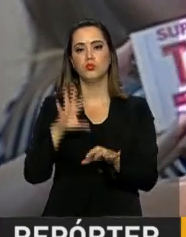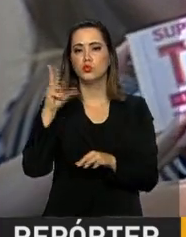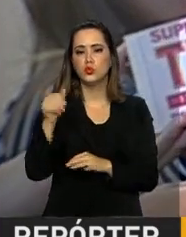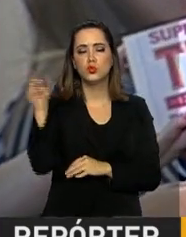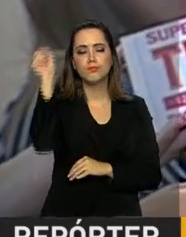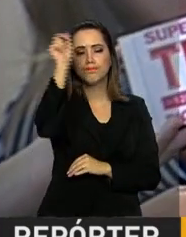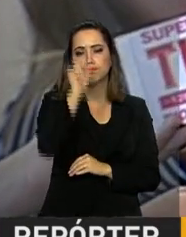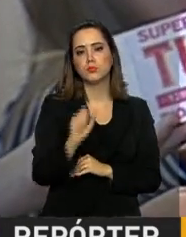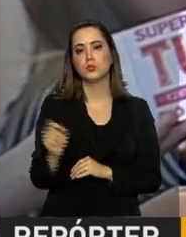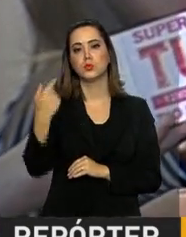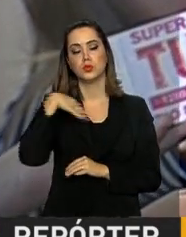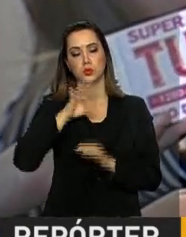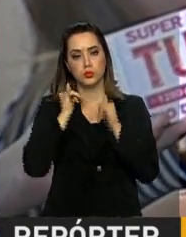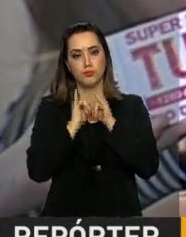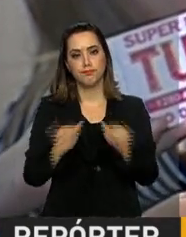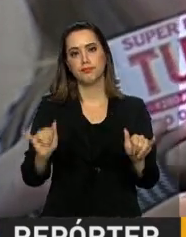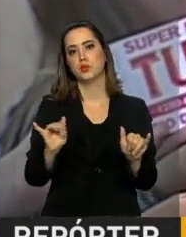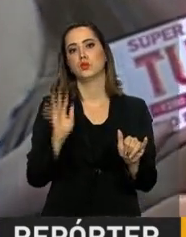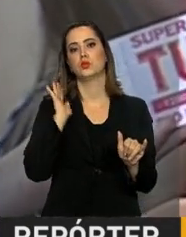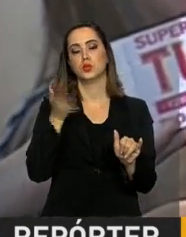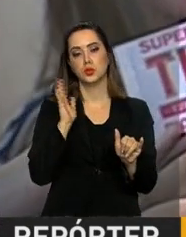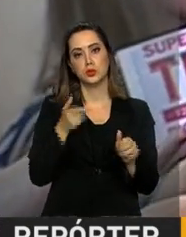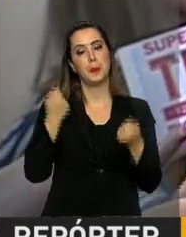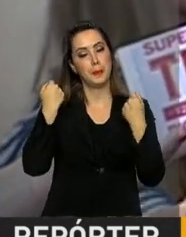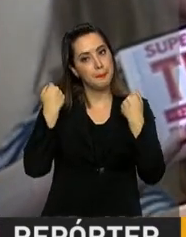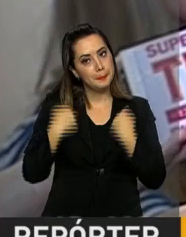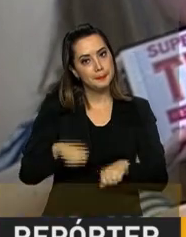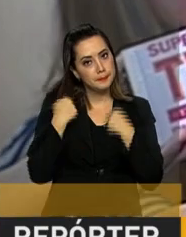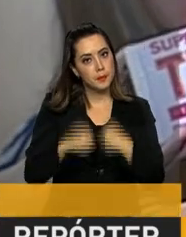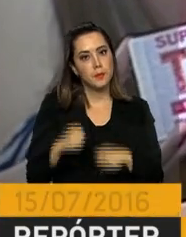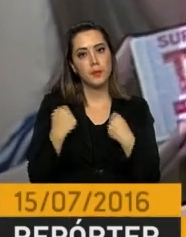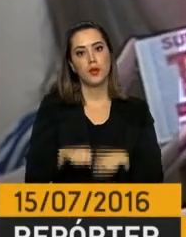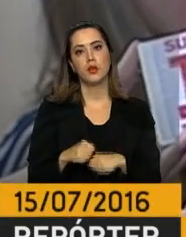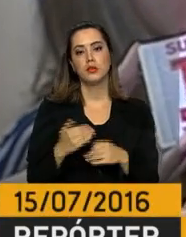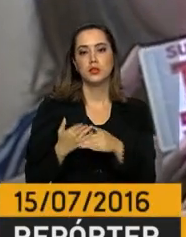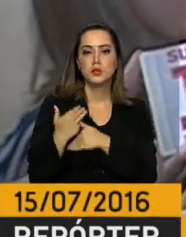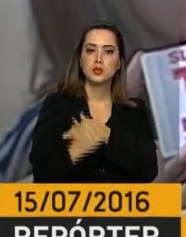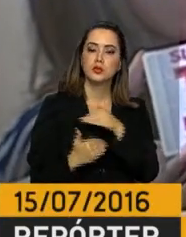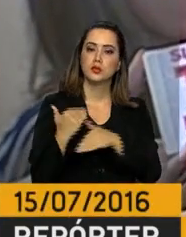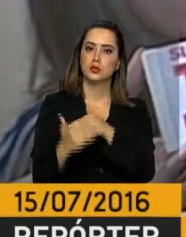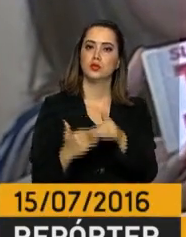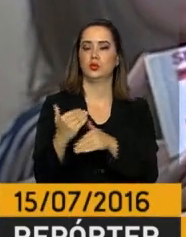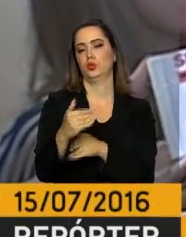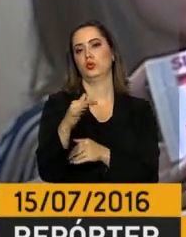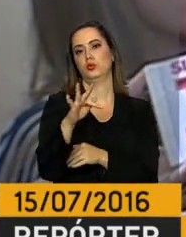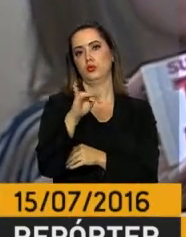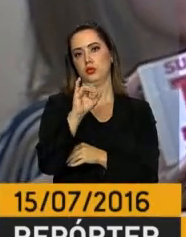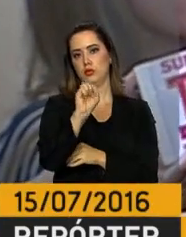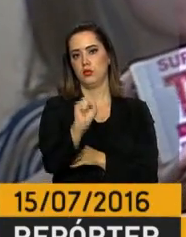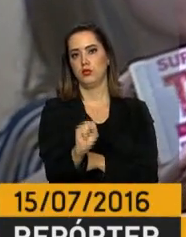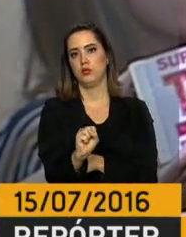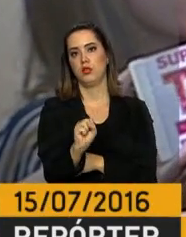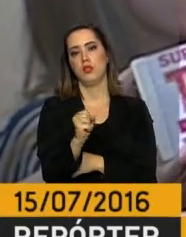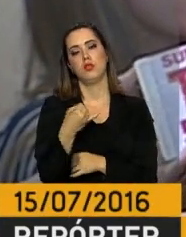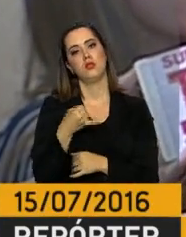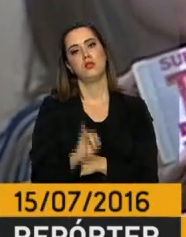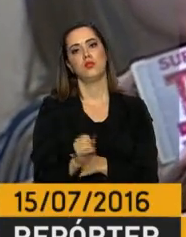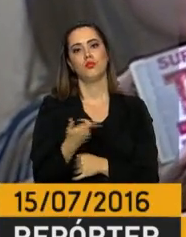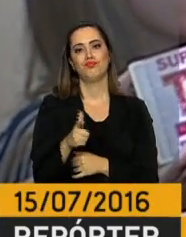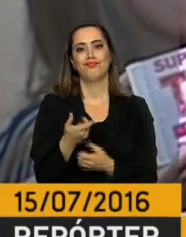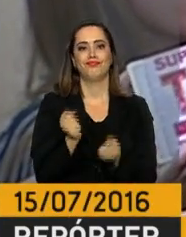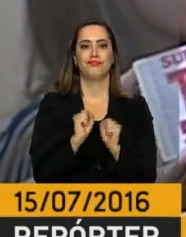colocamos claramente de que essa medida era a garantia da preservação do FIES. Se porventura nós